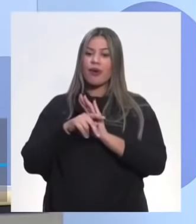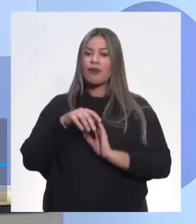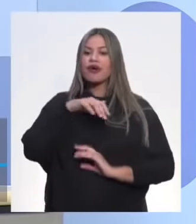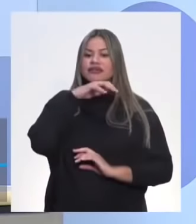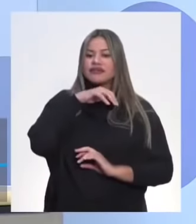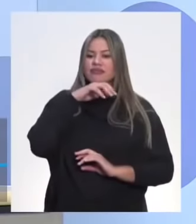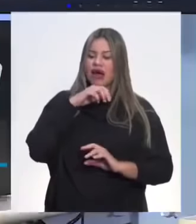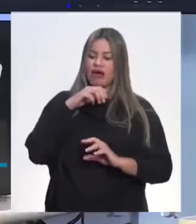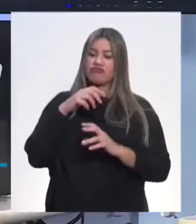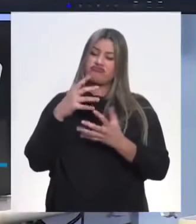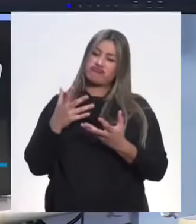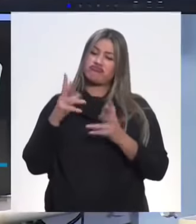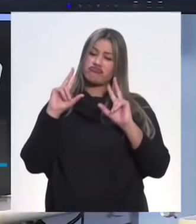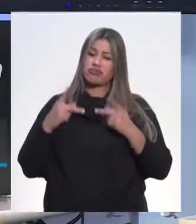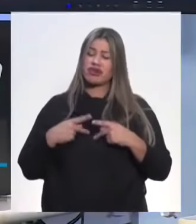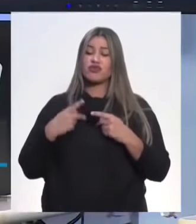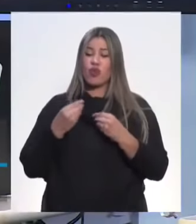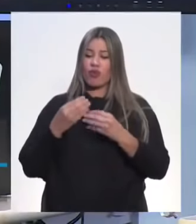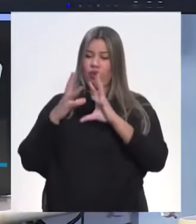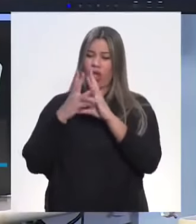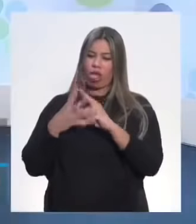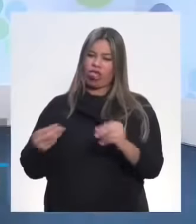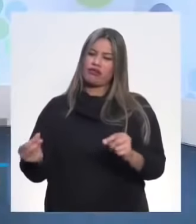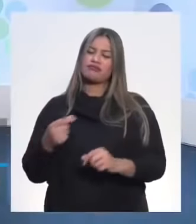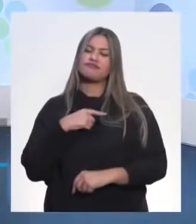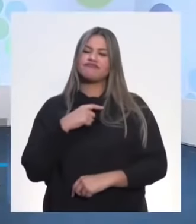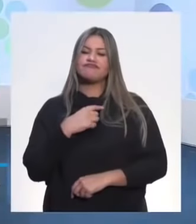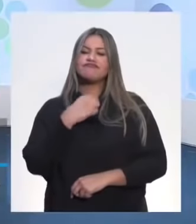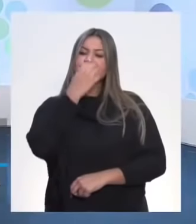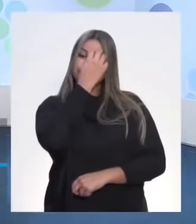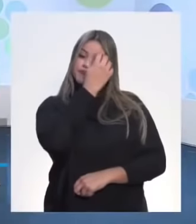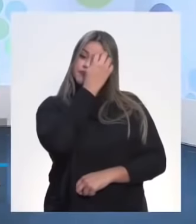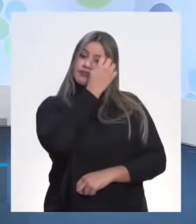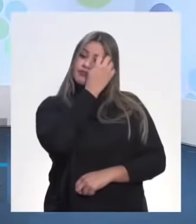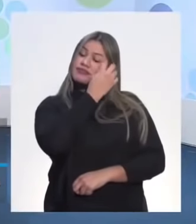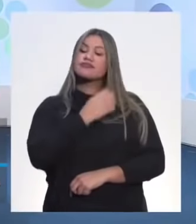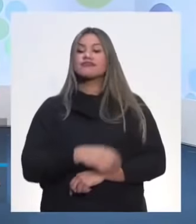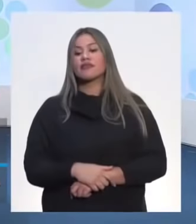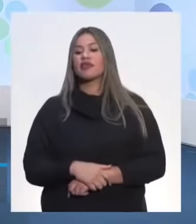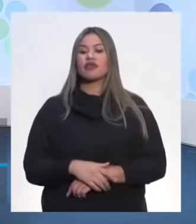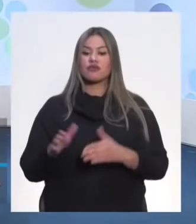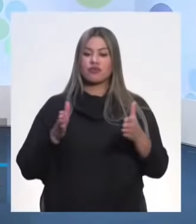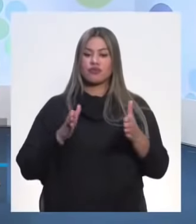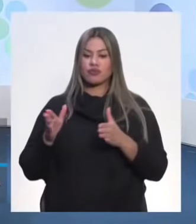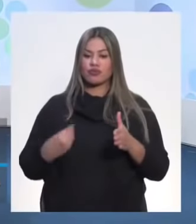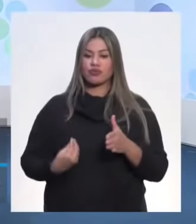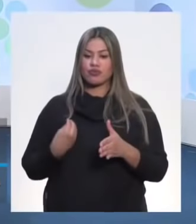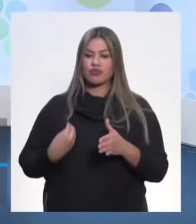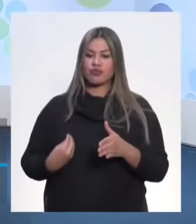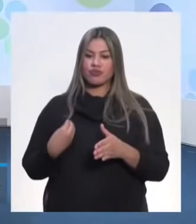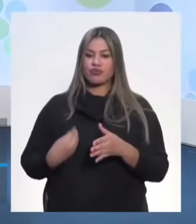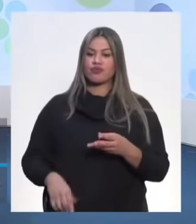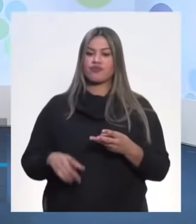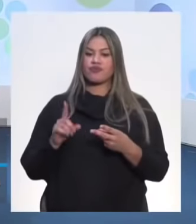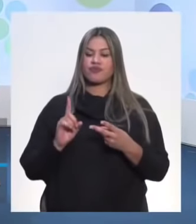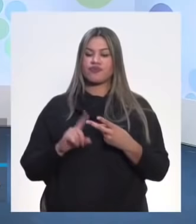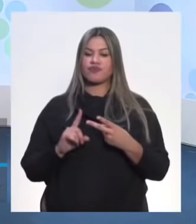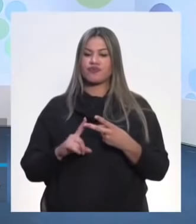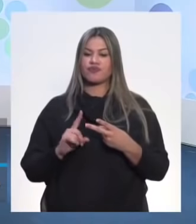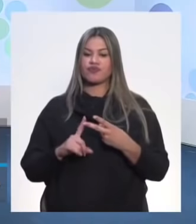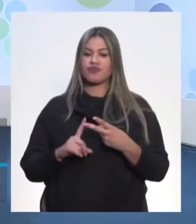bonitinho. Legal. Temos mais alguma? O momento que estamos vivendo. A 2. O José